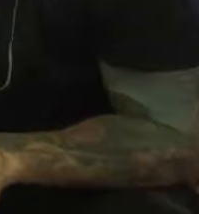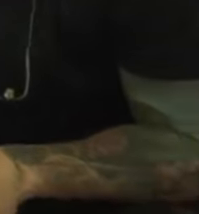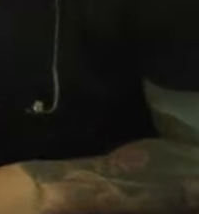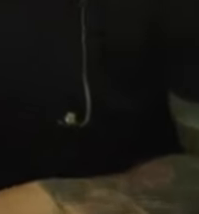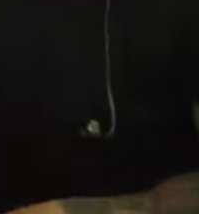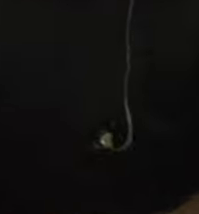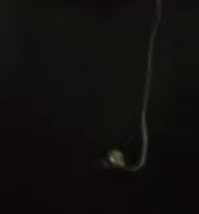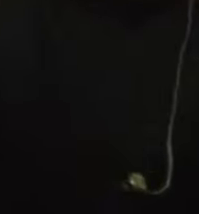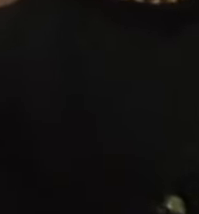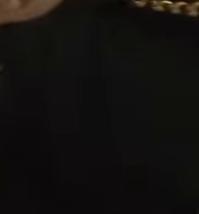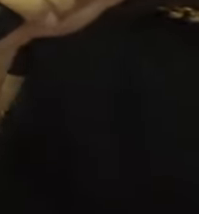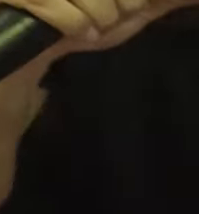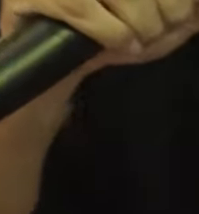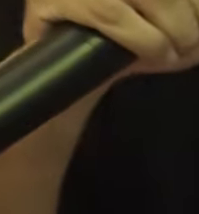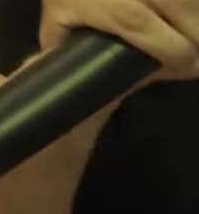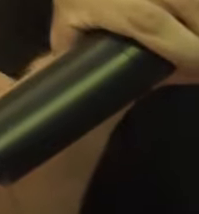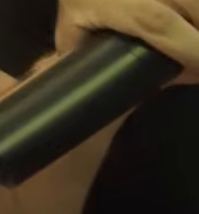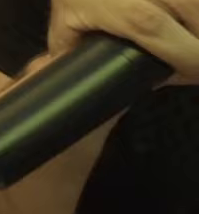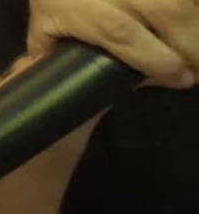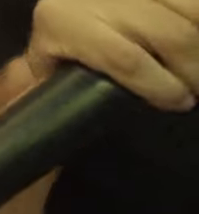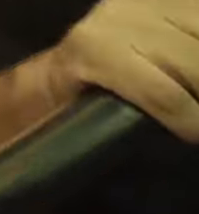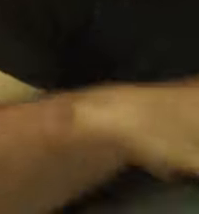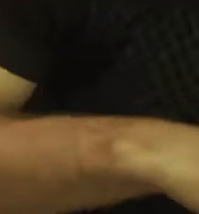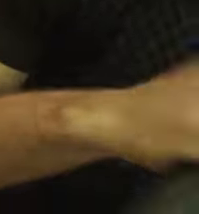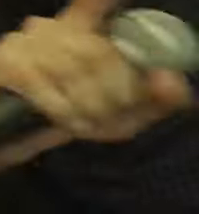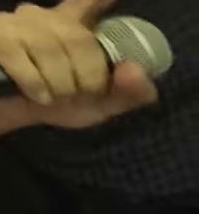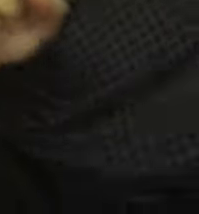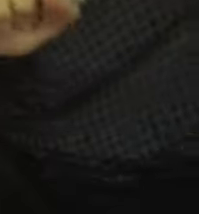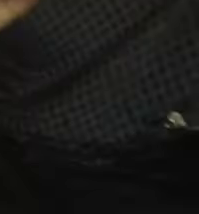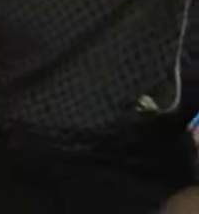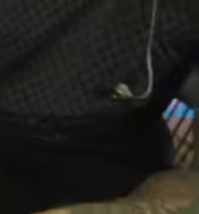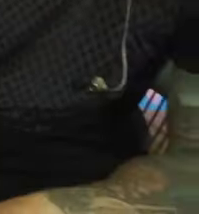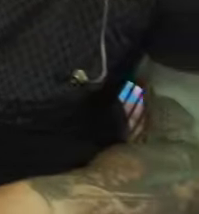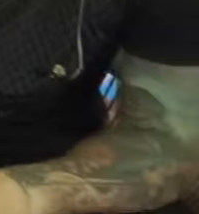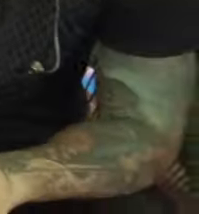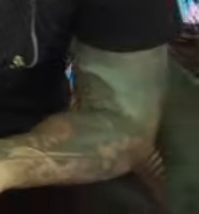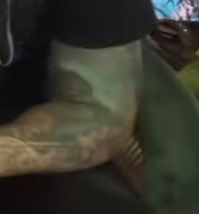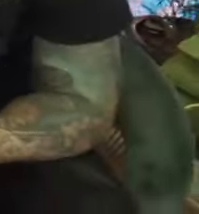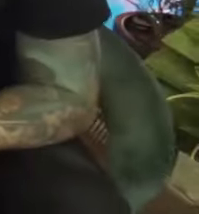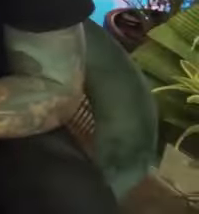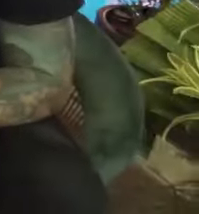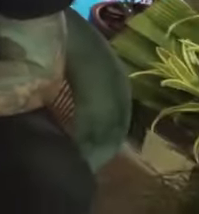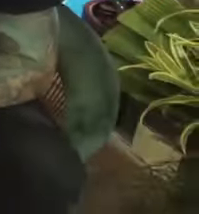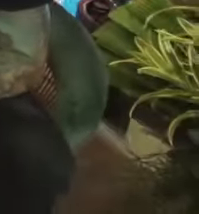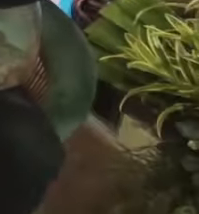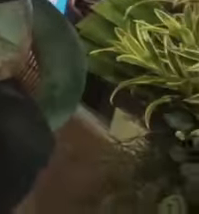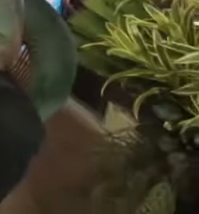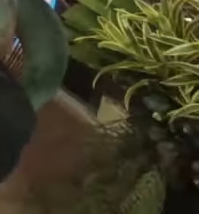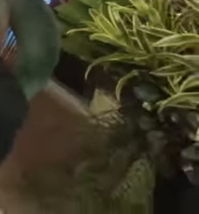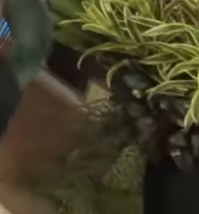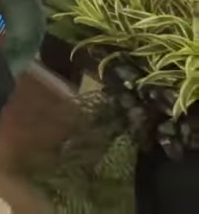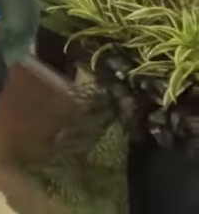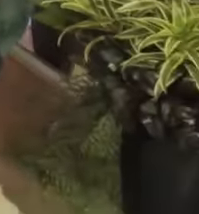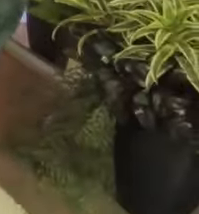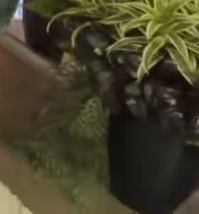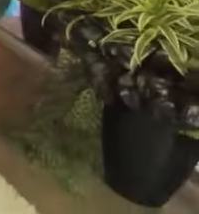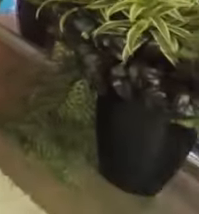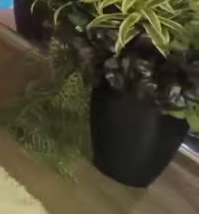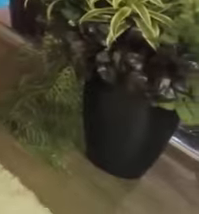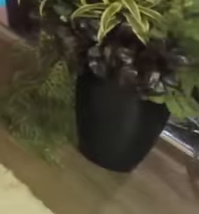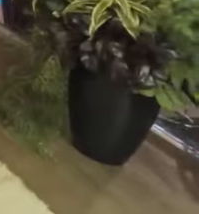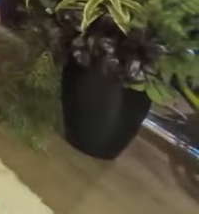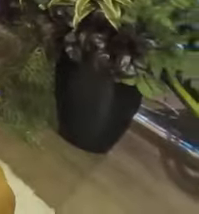comum. Neguizaura dizia, eu não sou boy, só não sou otário. Luxo pra quem corre, lixo pra quem